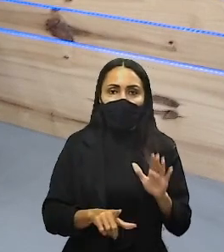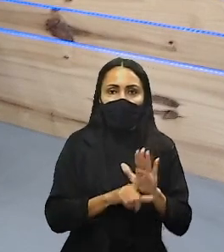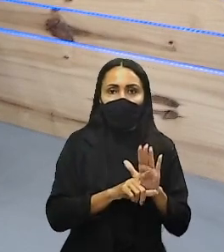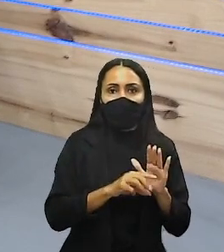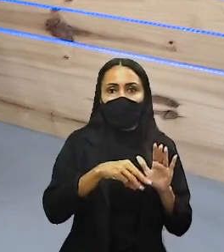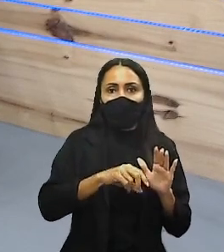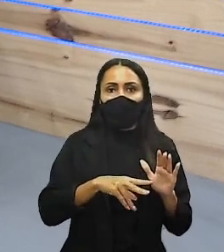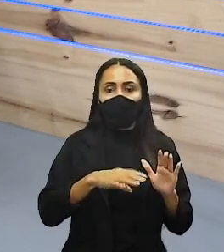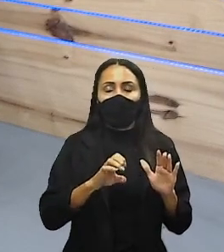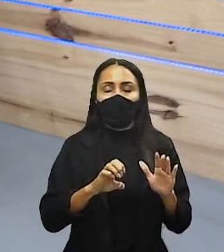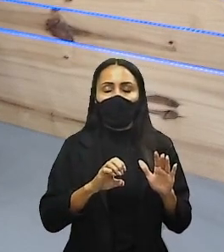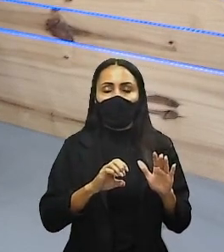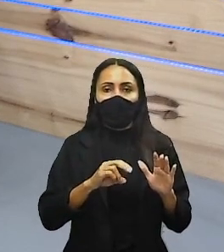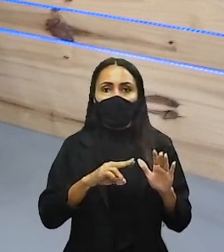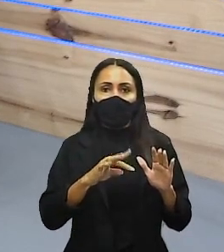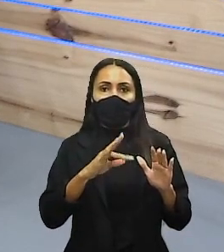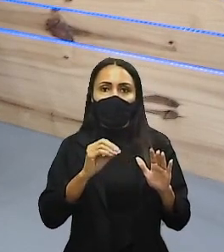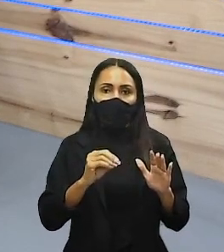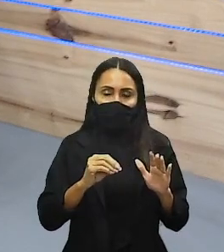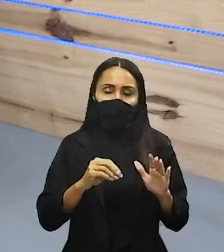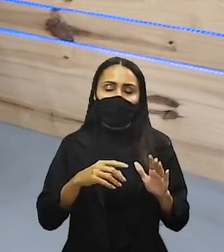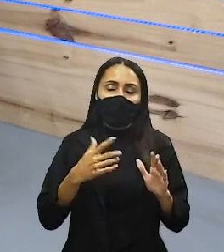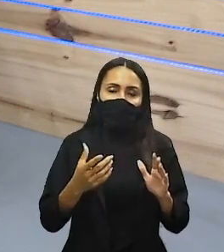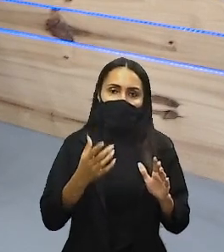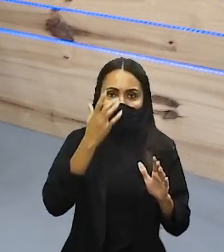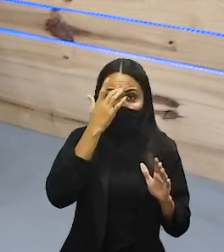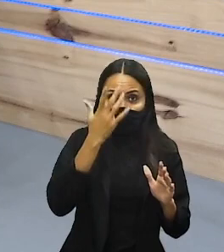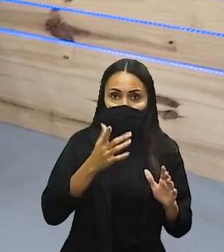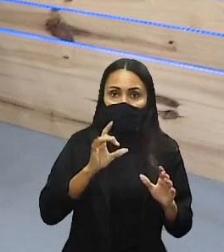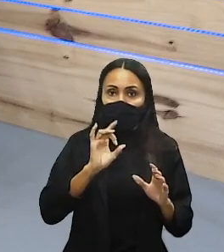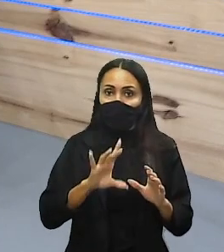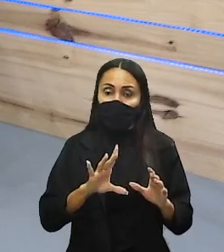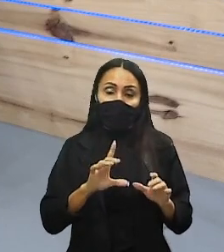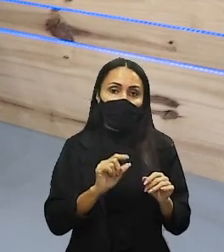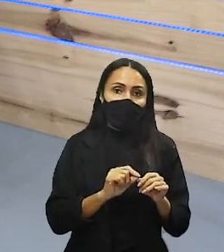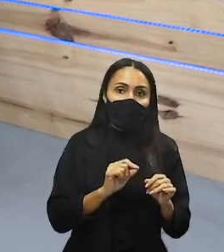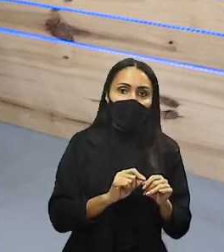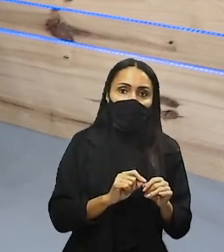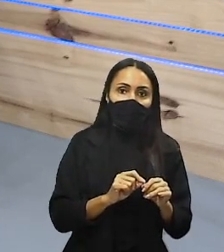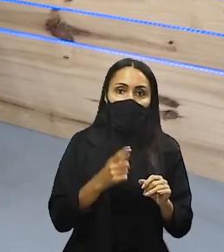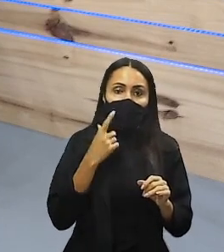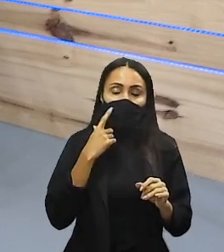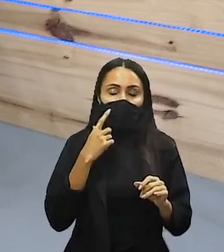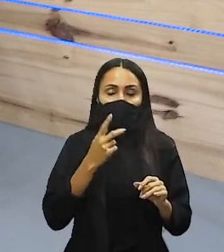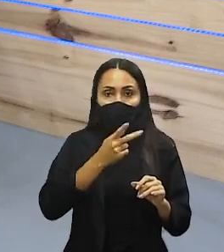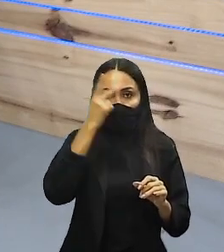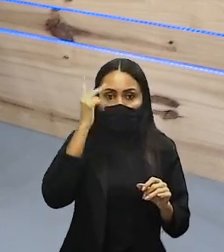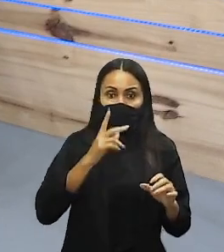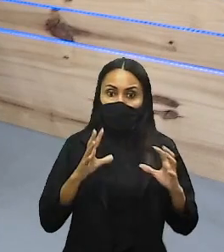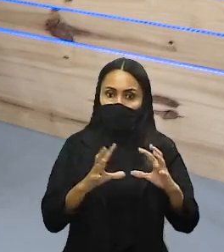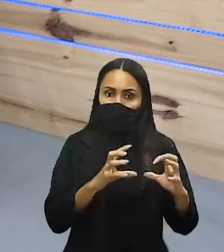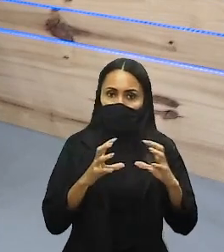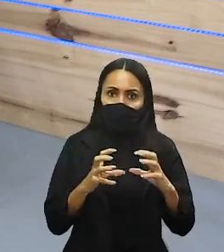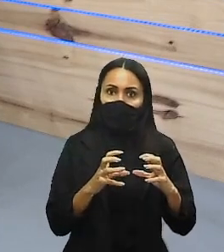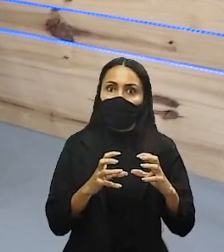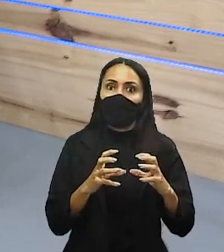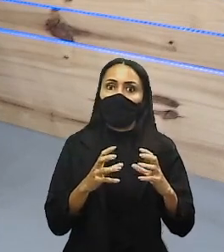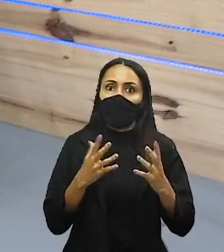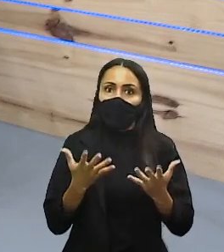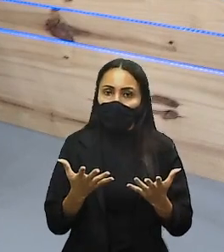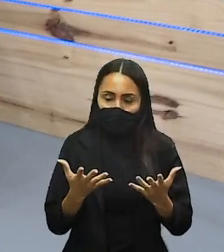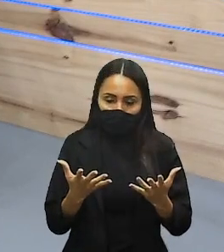diz assim, a cada ação tem uma reação. É muito fácil você apenas reagir a uma postura agressiva, a uma